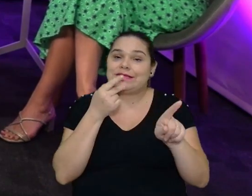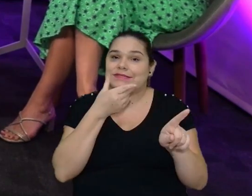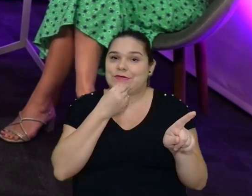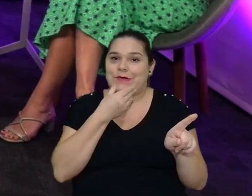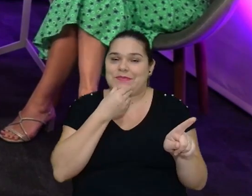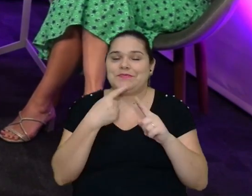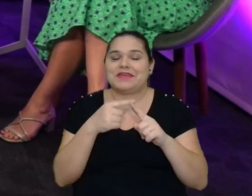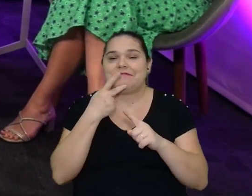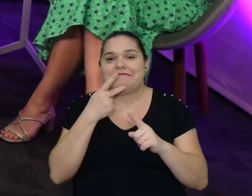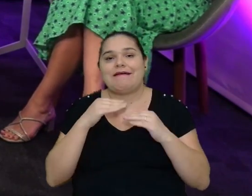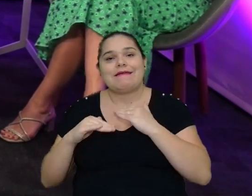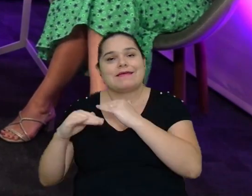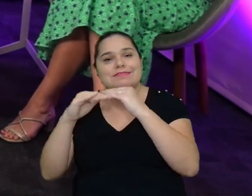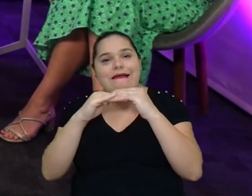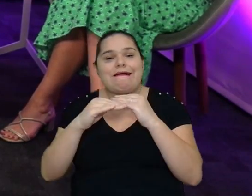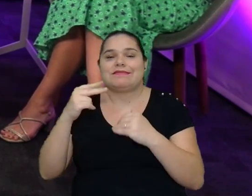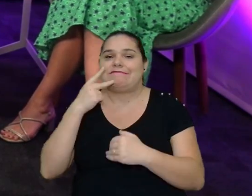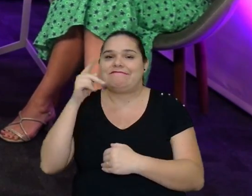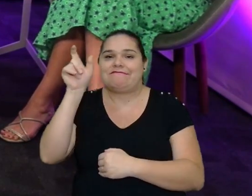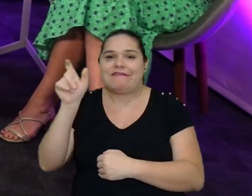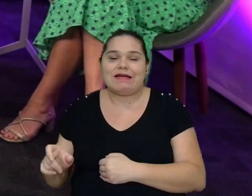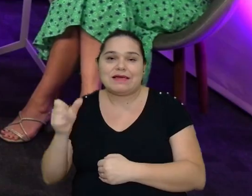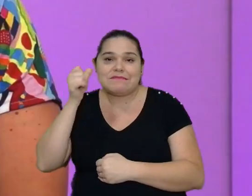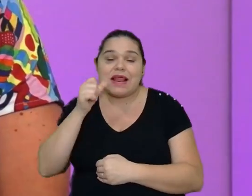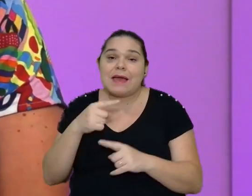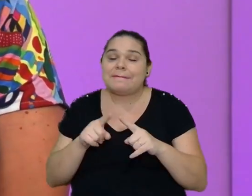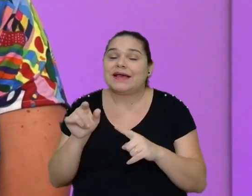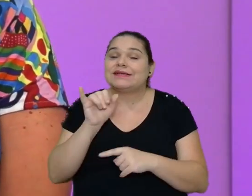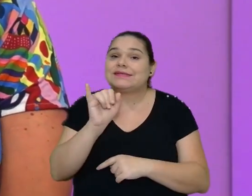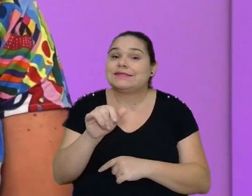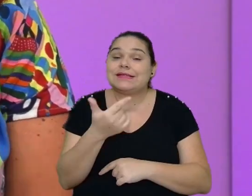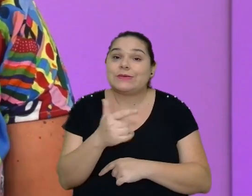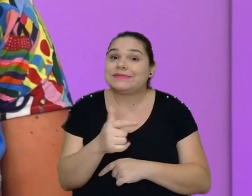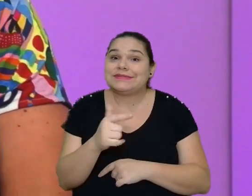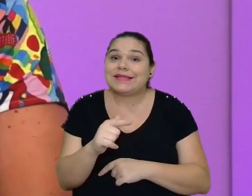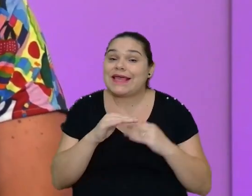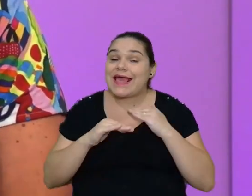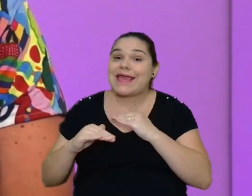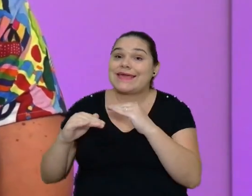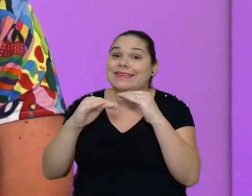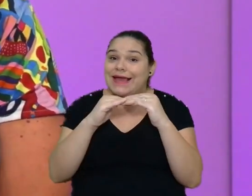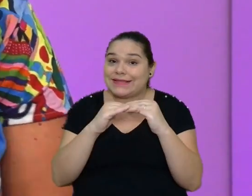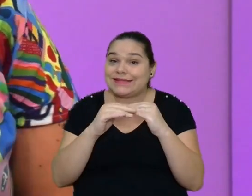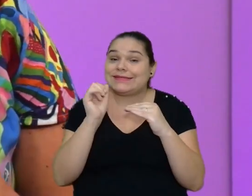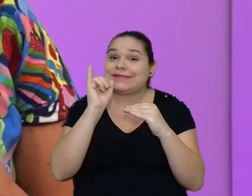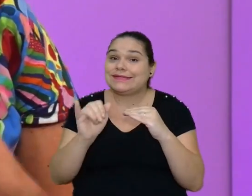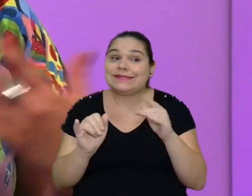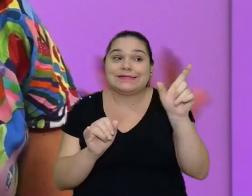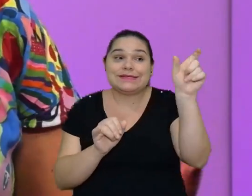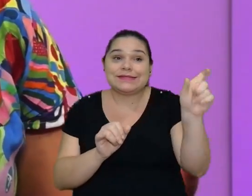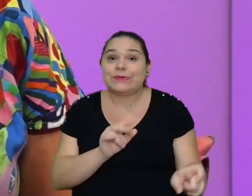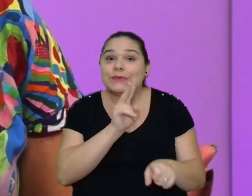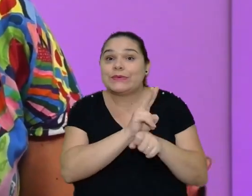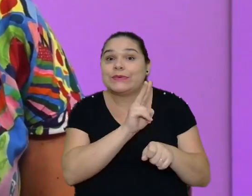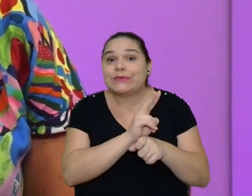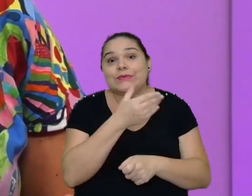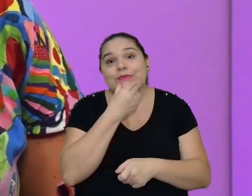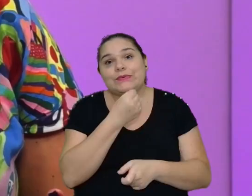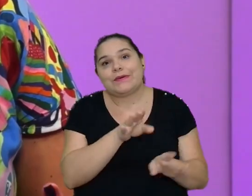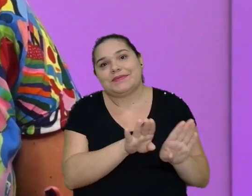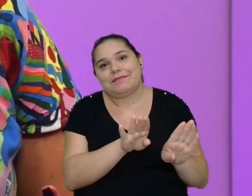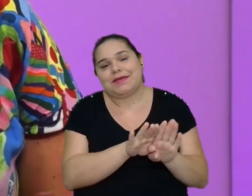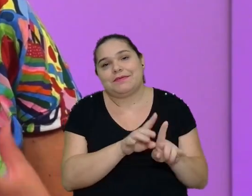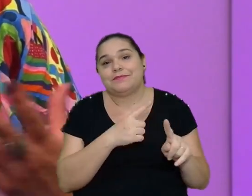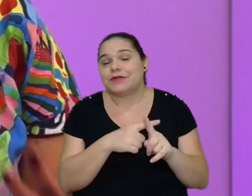da mulher, mas não existe equidade de gênero se a gente não olhar para o homem também, não tratar o homem também. Exato. Porque todos nós somos